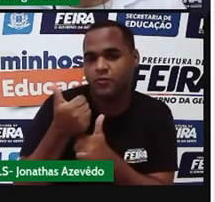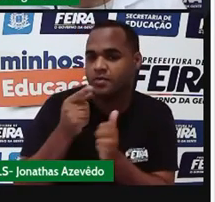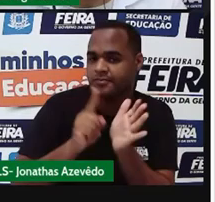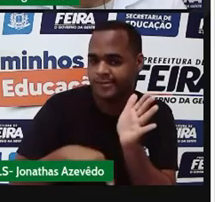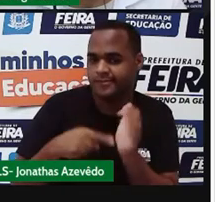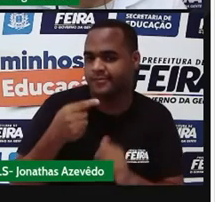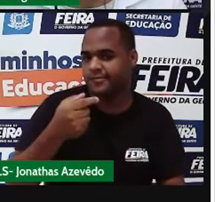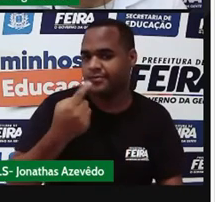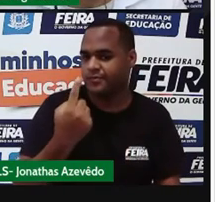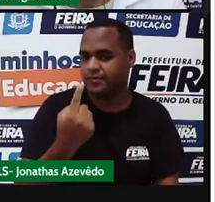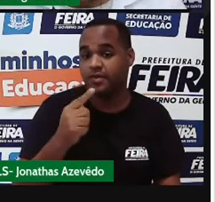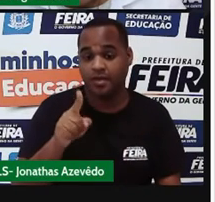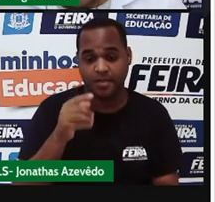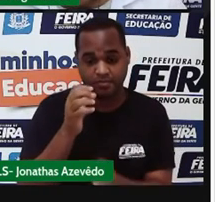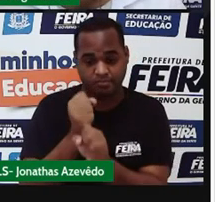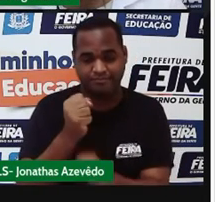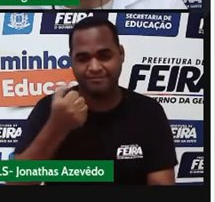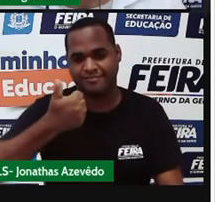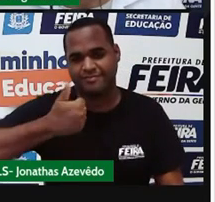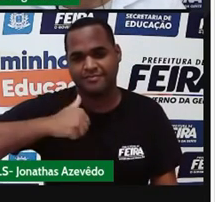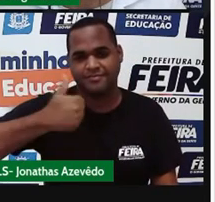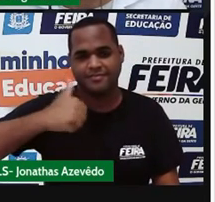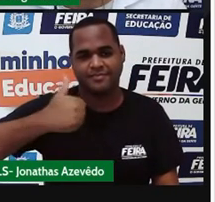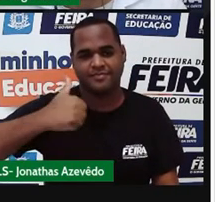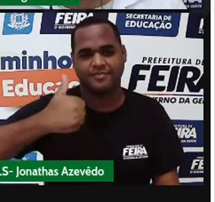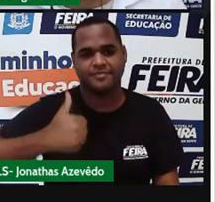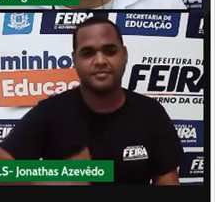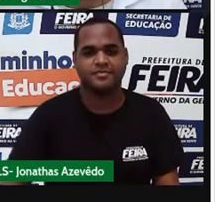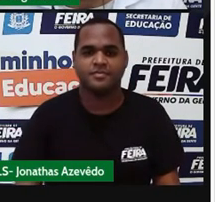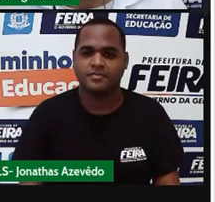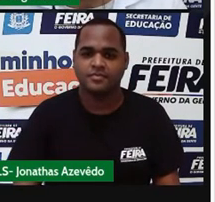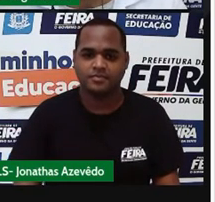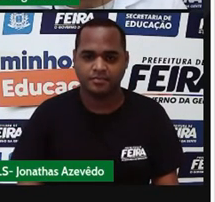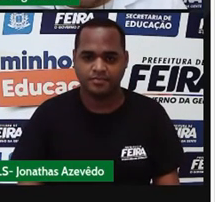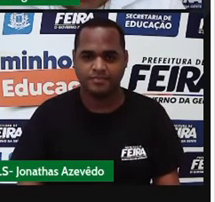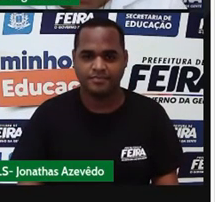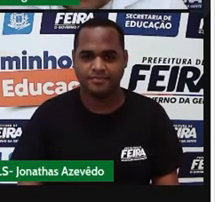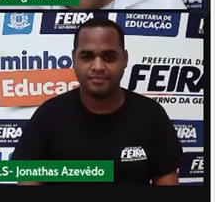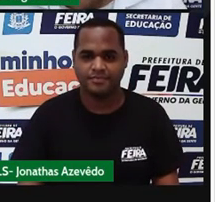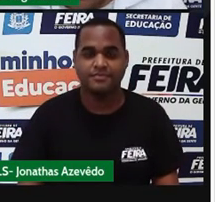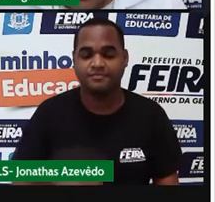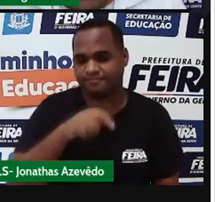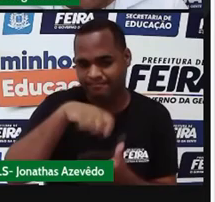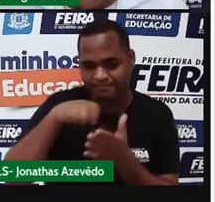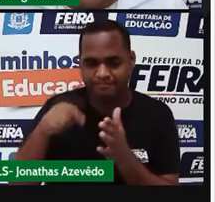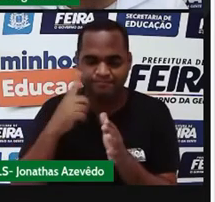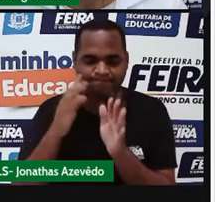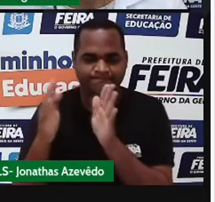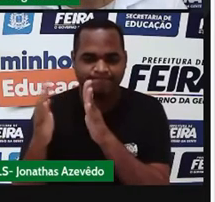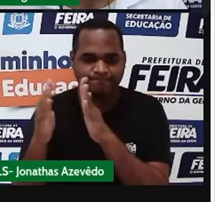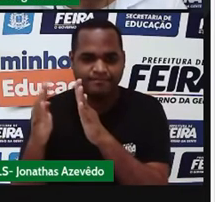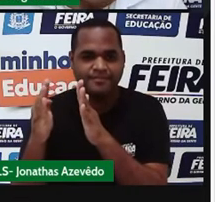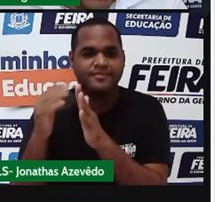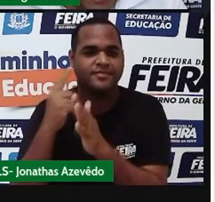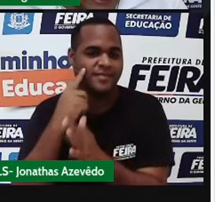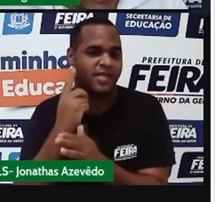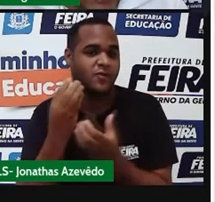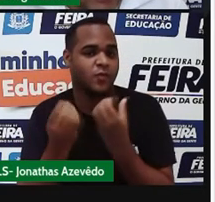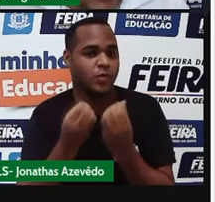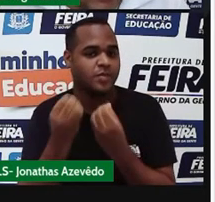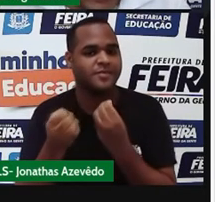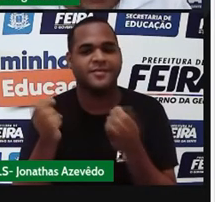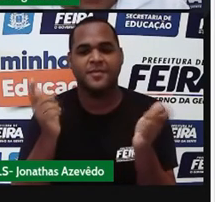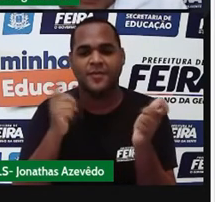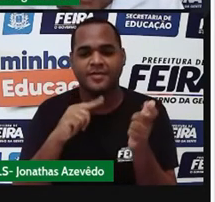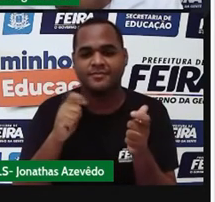o que vai virar 11 eu vou até escrever aqui mesmo e aliás não vamos colocar aqui do ladinho né para